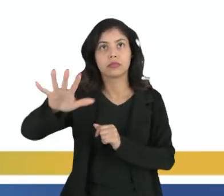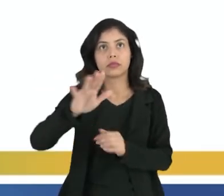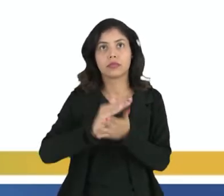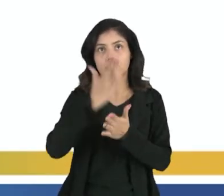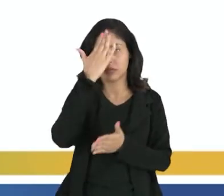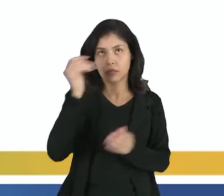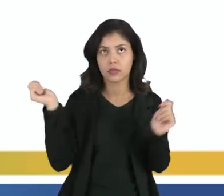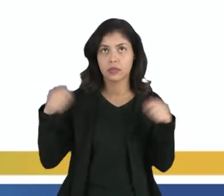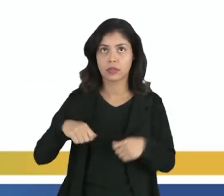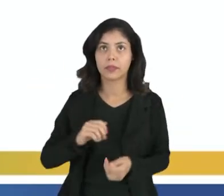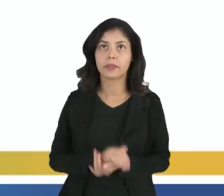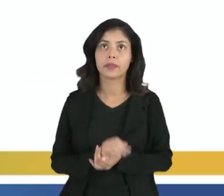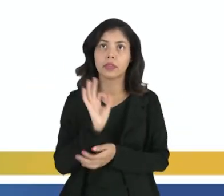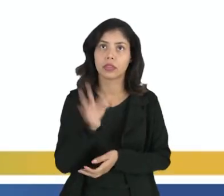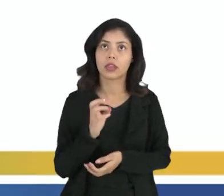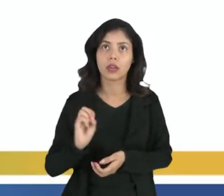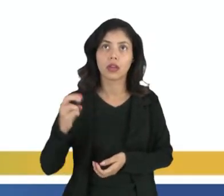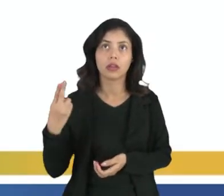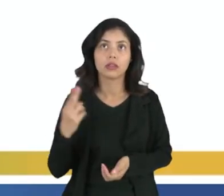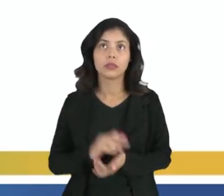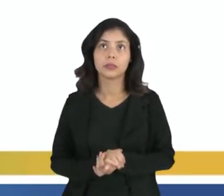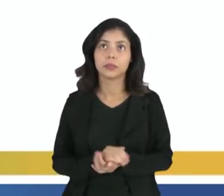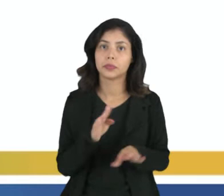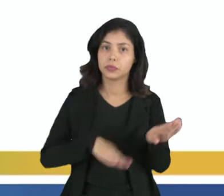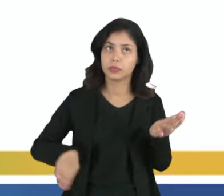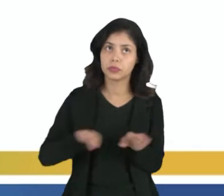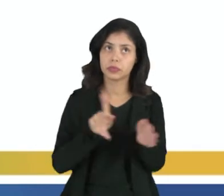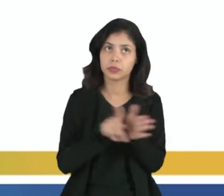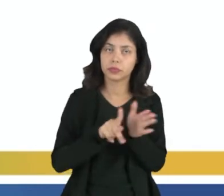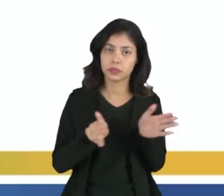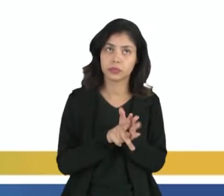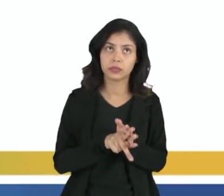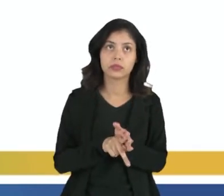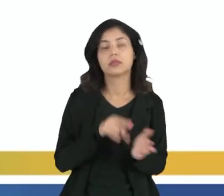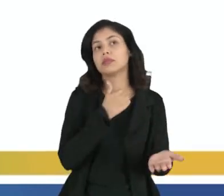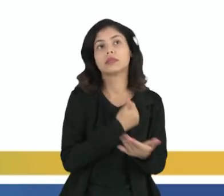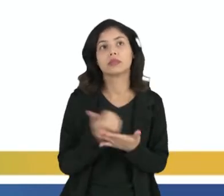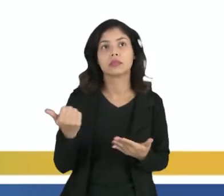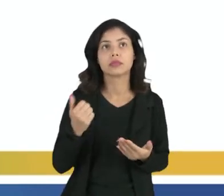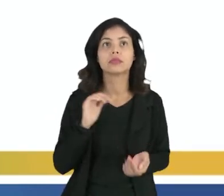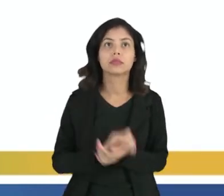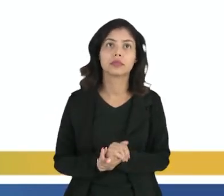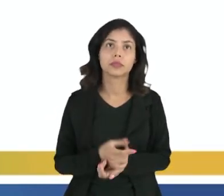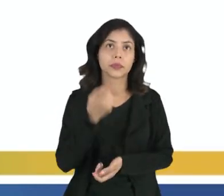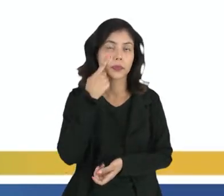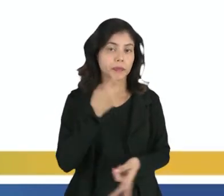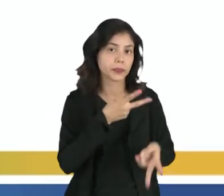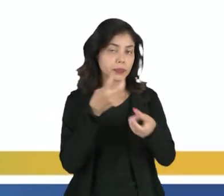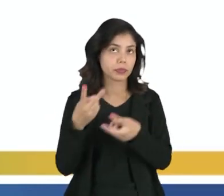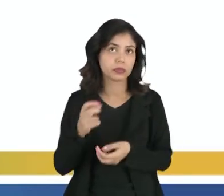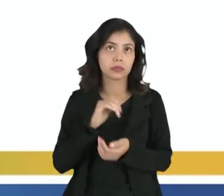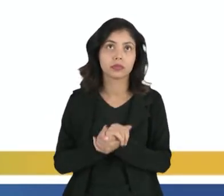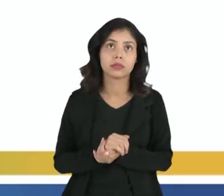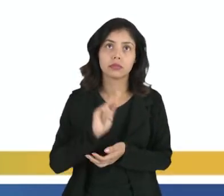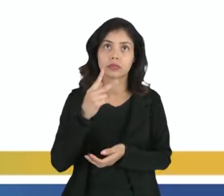possível saber se você estava certo ou não em suas suposições. Essa ação de verificar